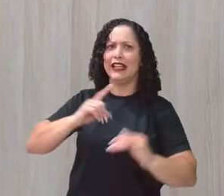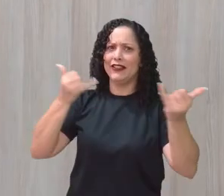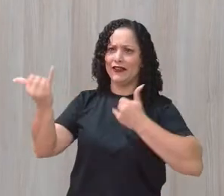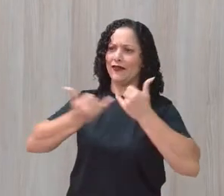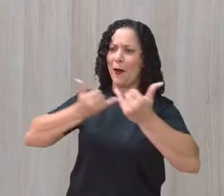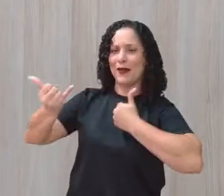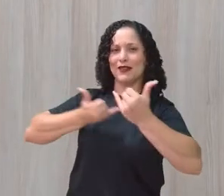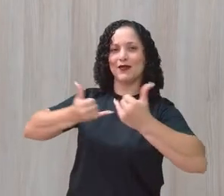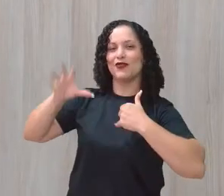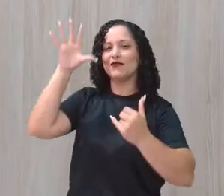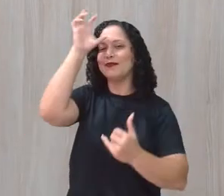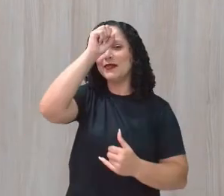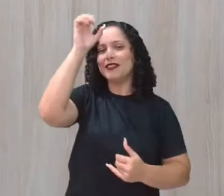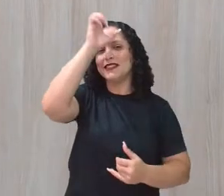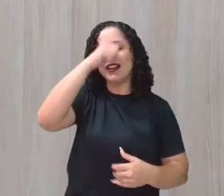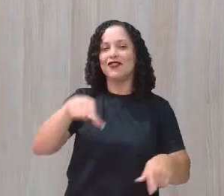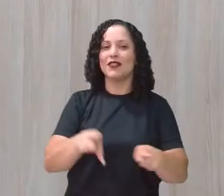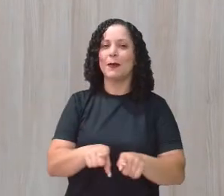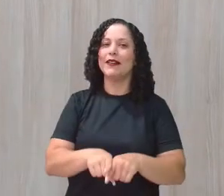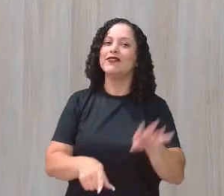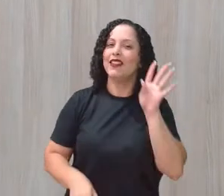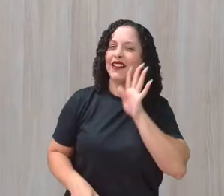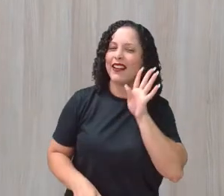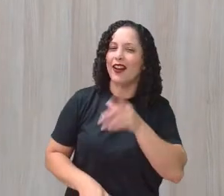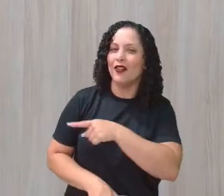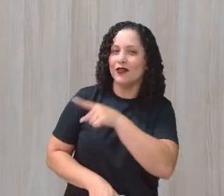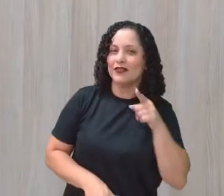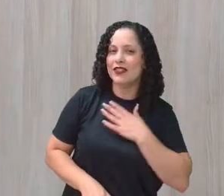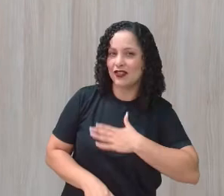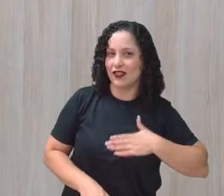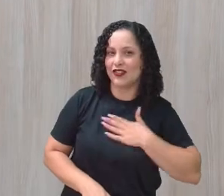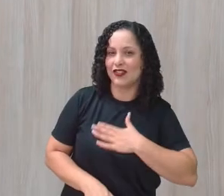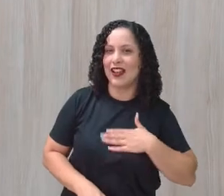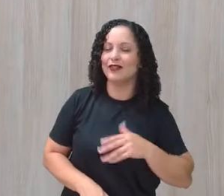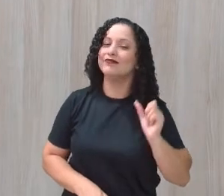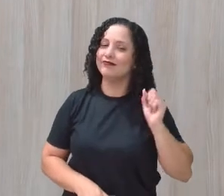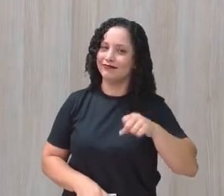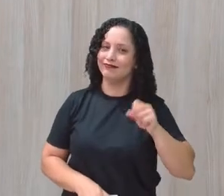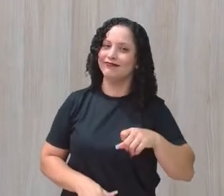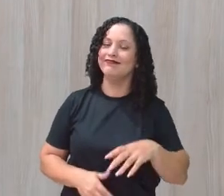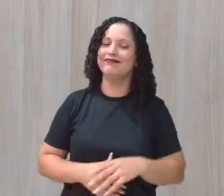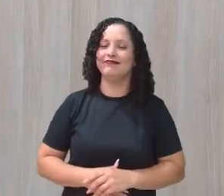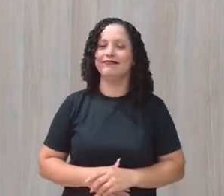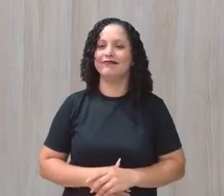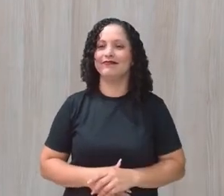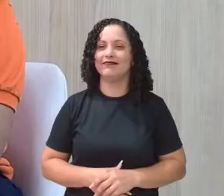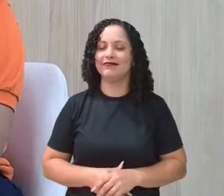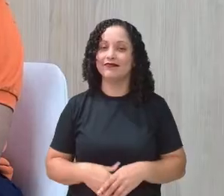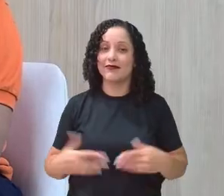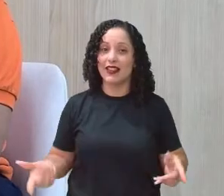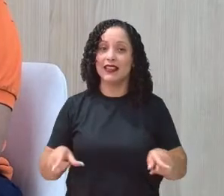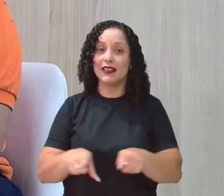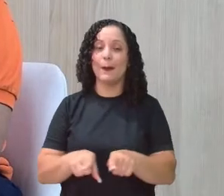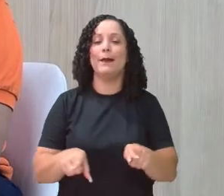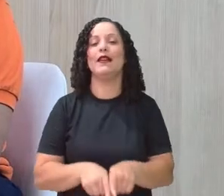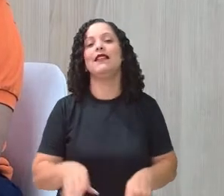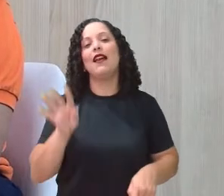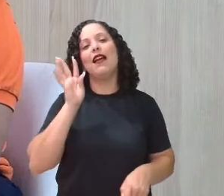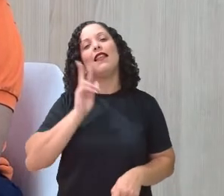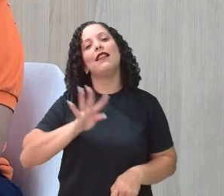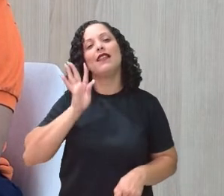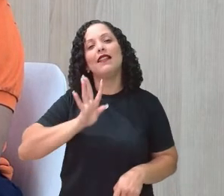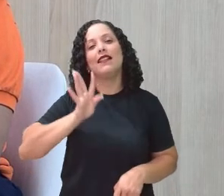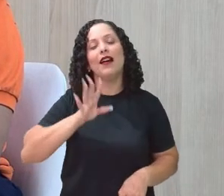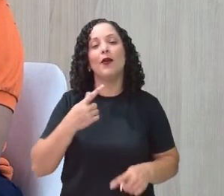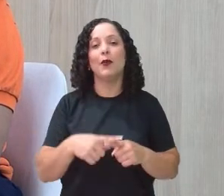né? Aprendizado. Foi legal, vocês gostaram? Espero que sim. É legal também, professora, que o QR Code ele tá dentro de